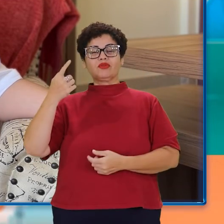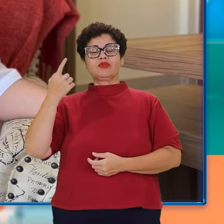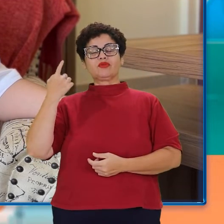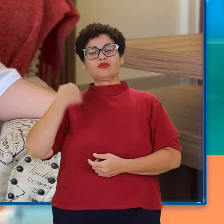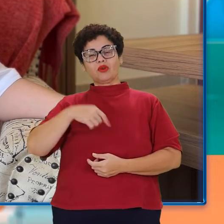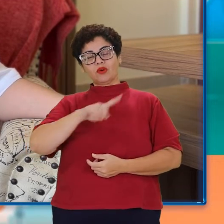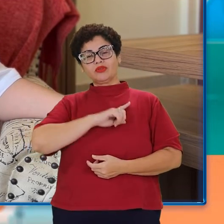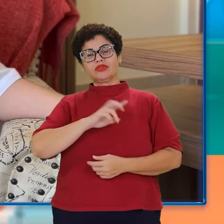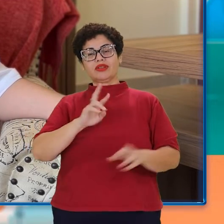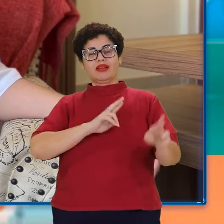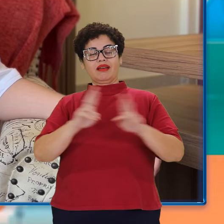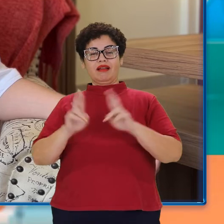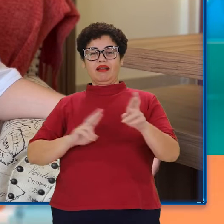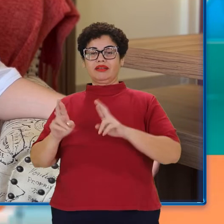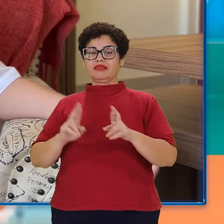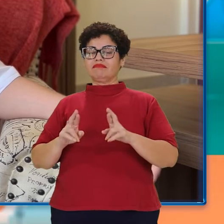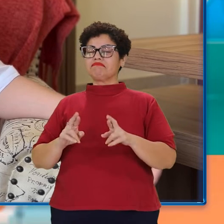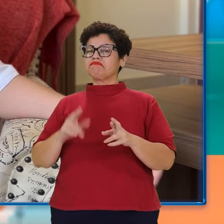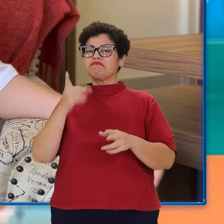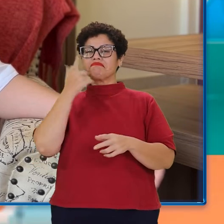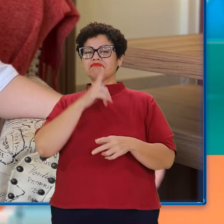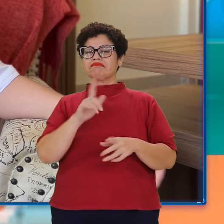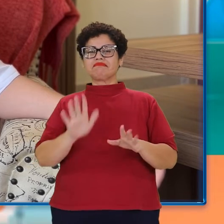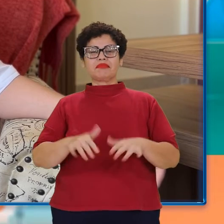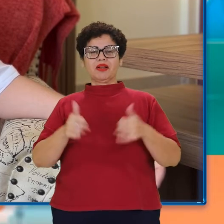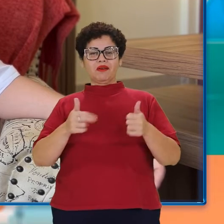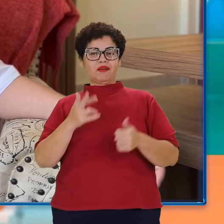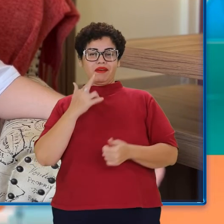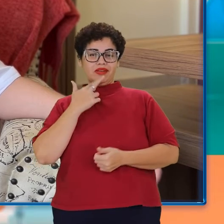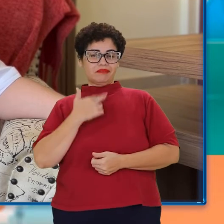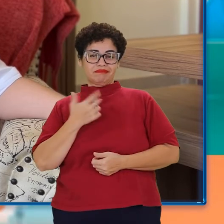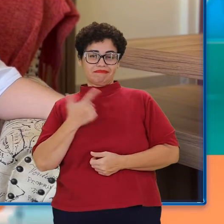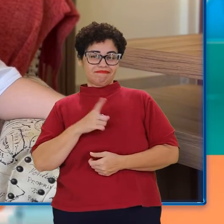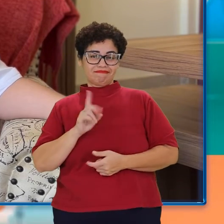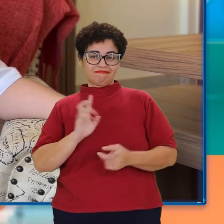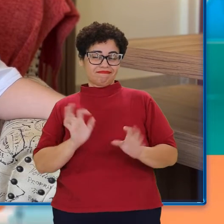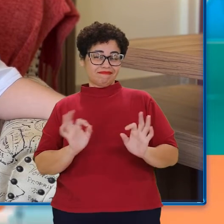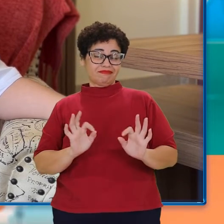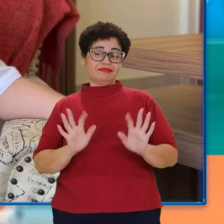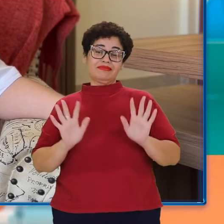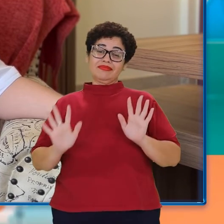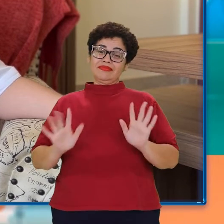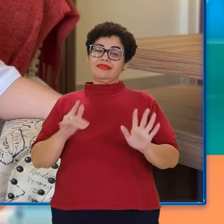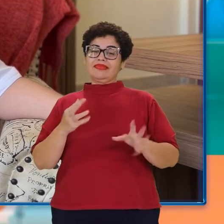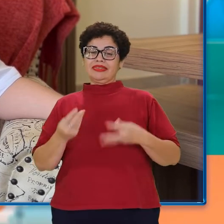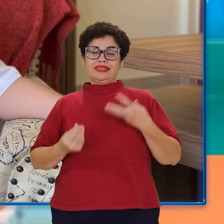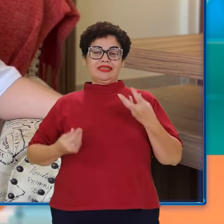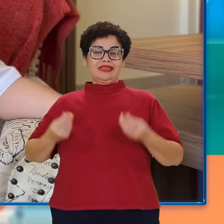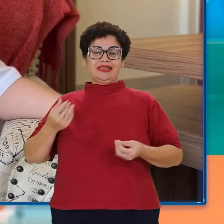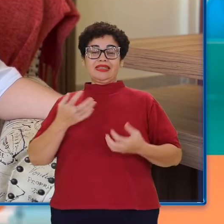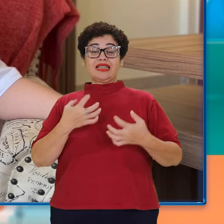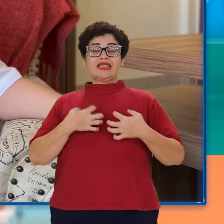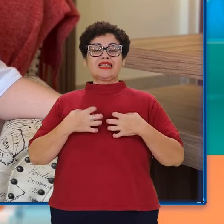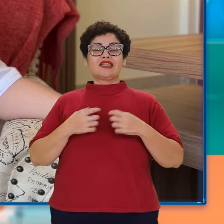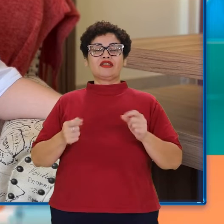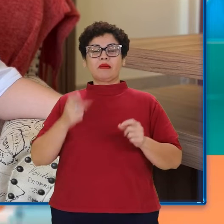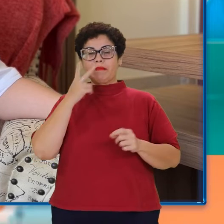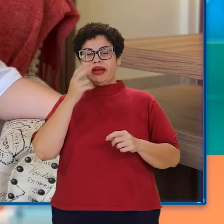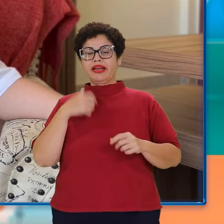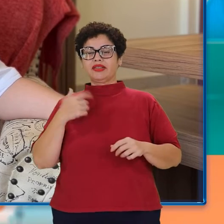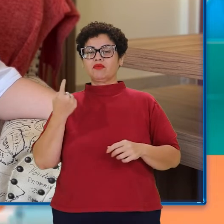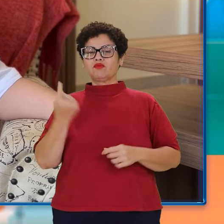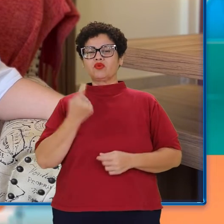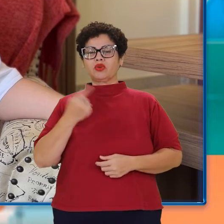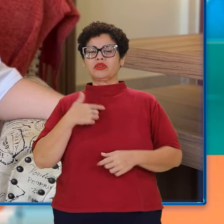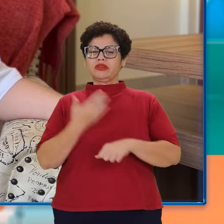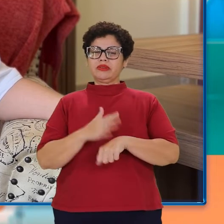linguagem para as nossas relações, de repente não vai surtir o efeito que a gente estava esperando. E a sensação é que